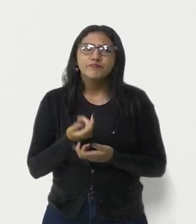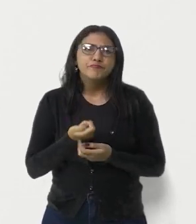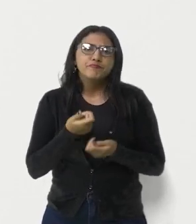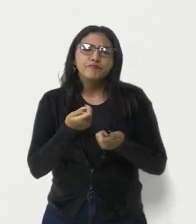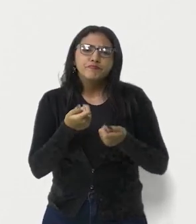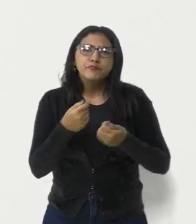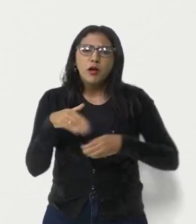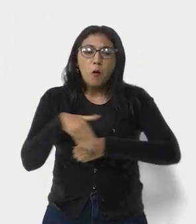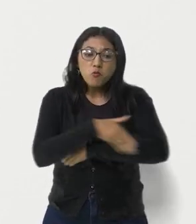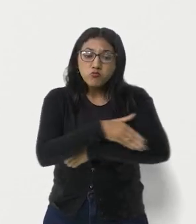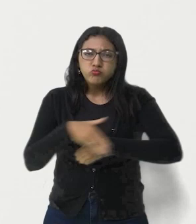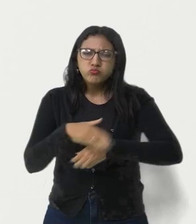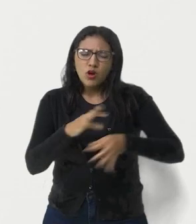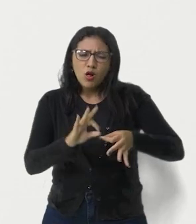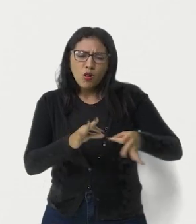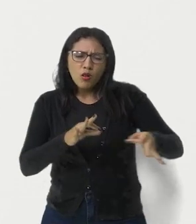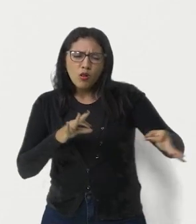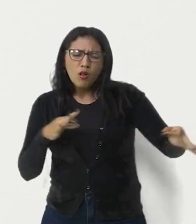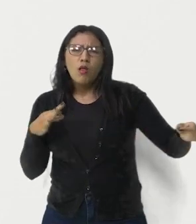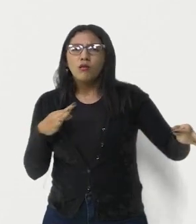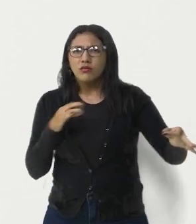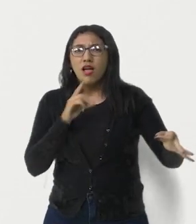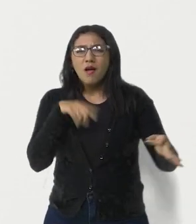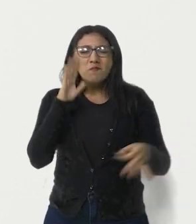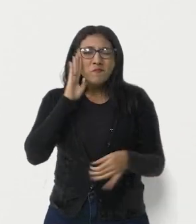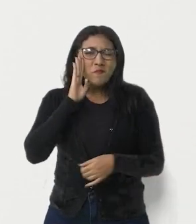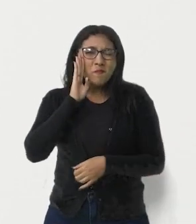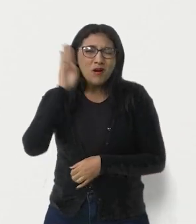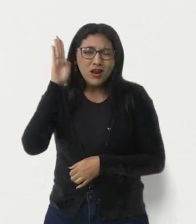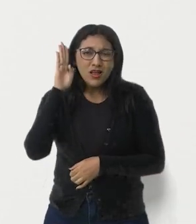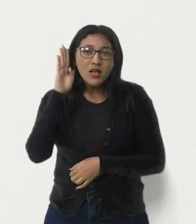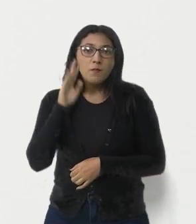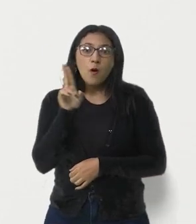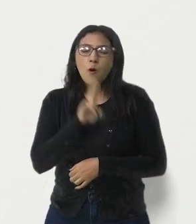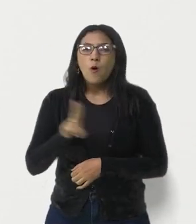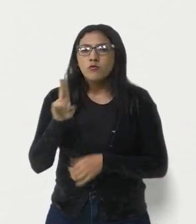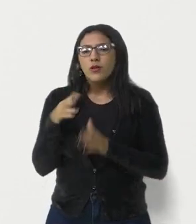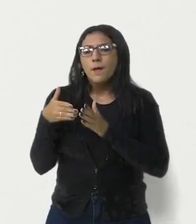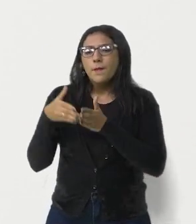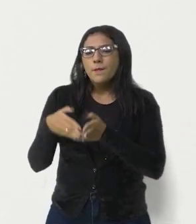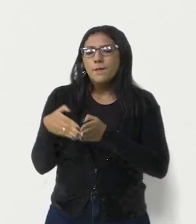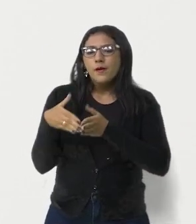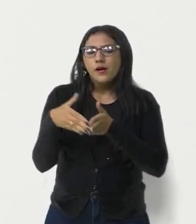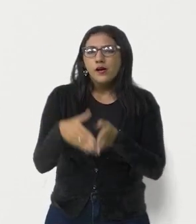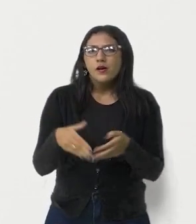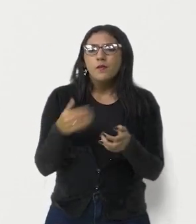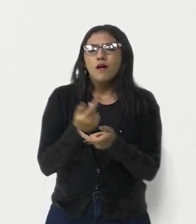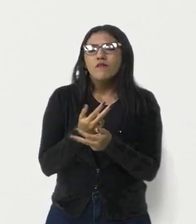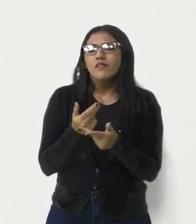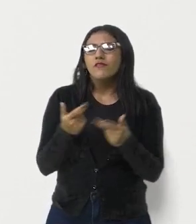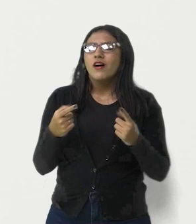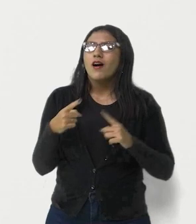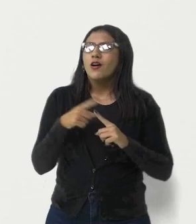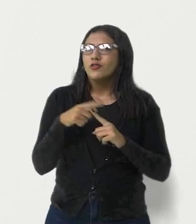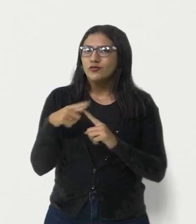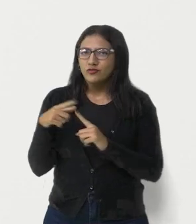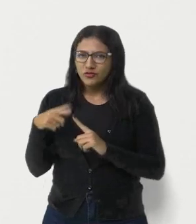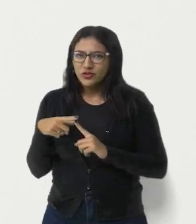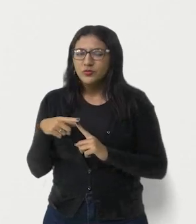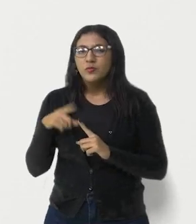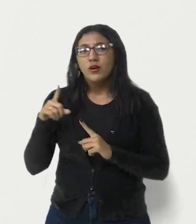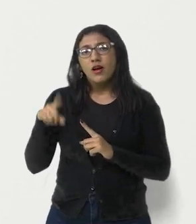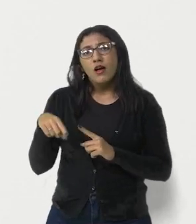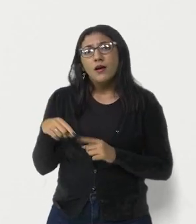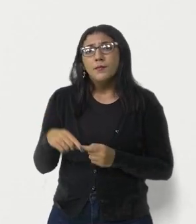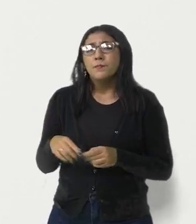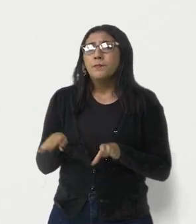o principal meio de locomoção o barco, né? A lancha, a jato, porque é como essas